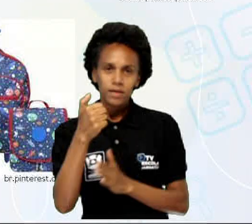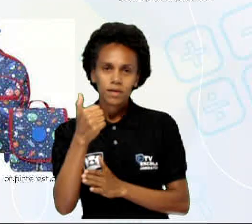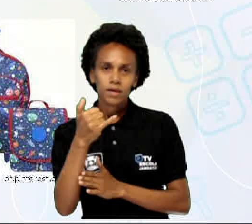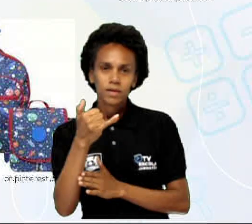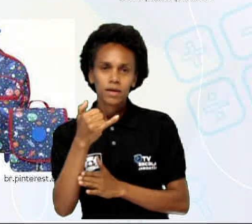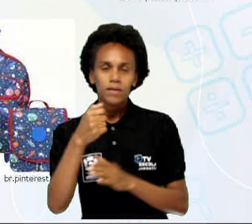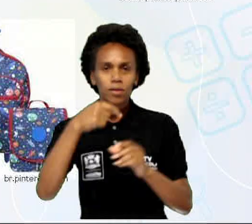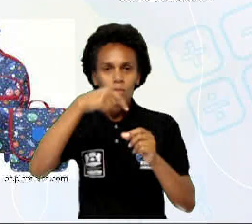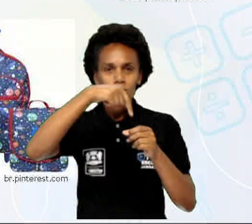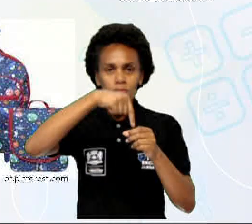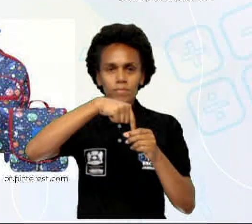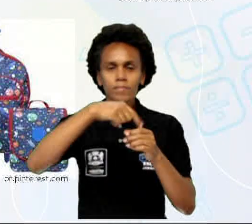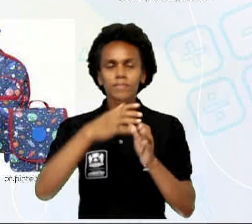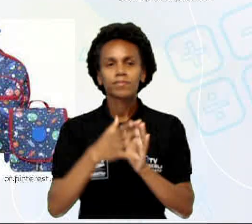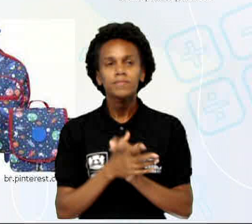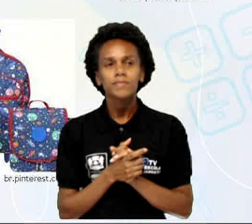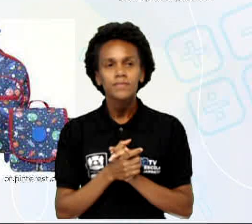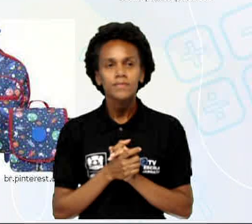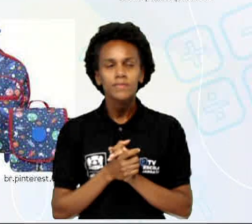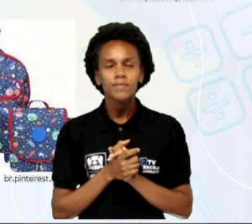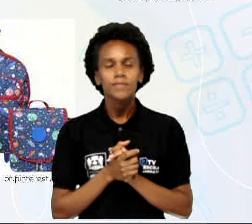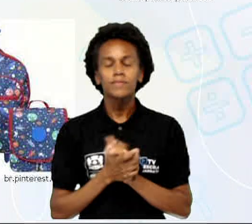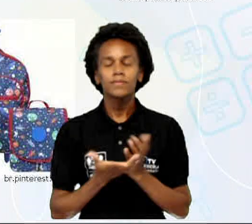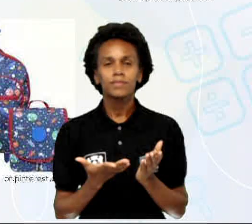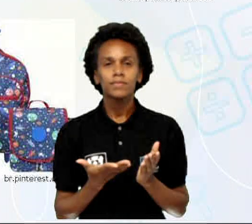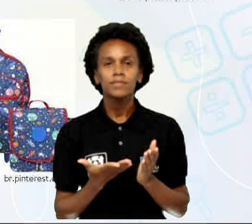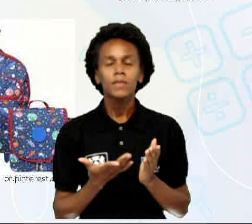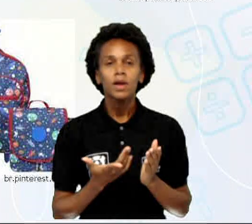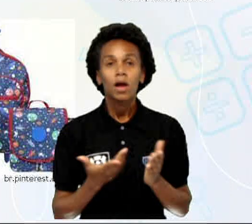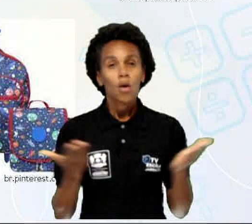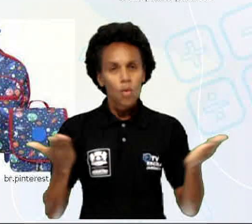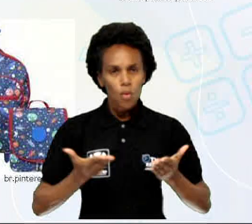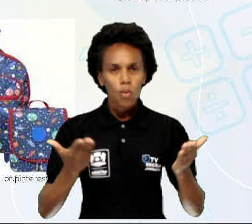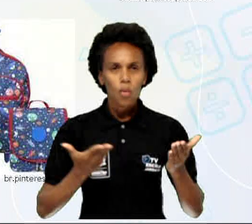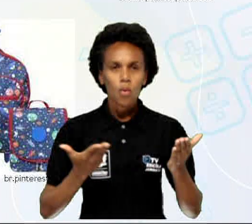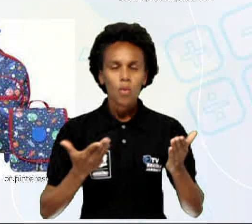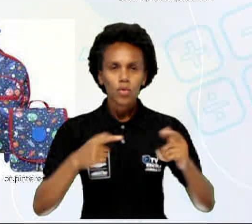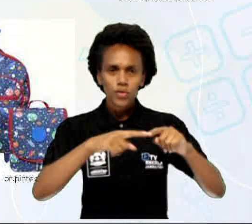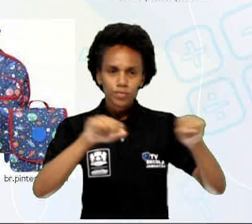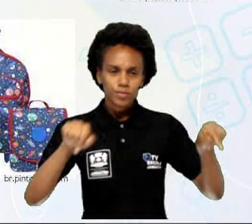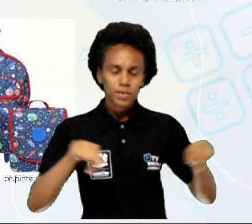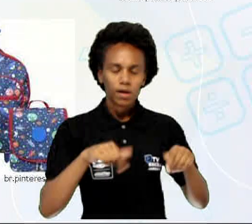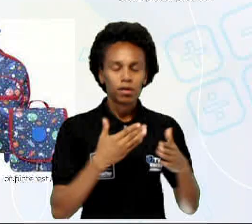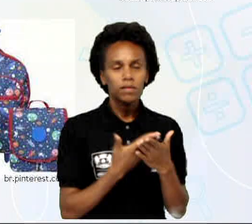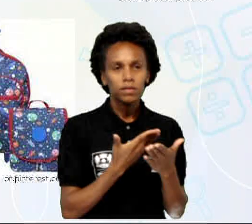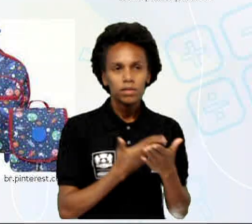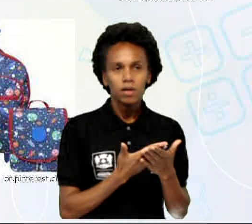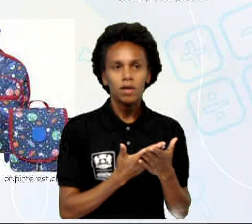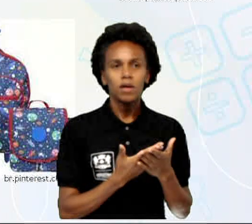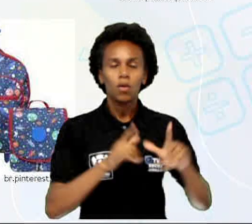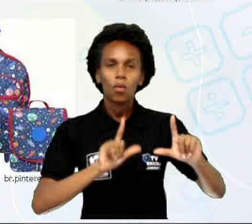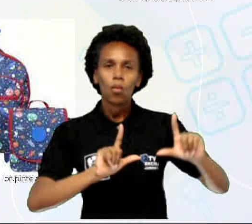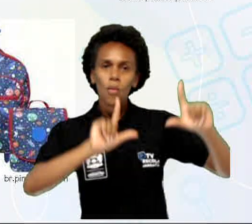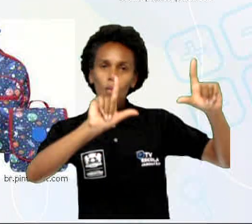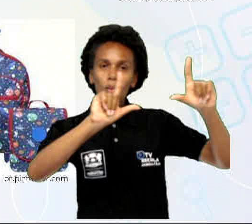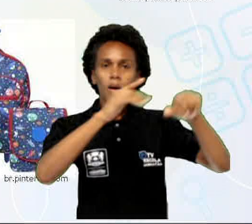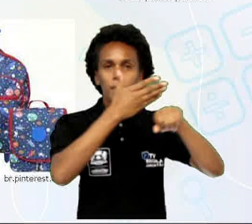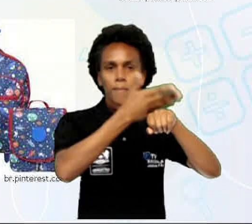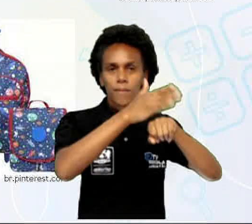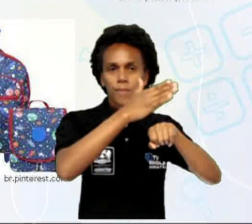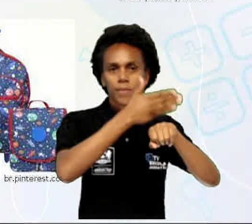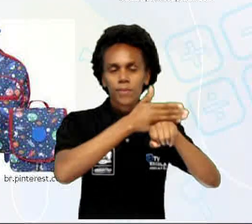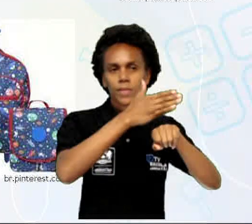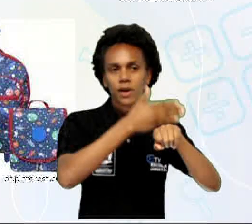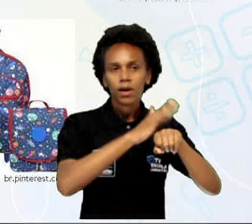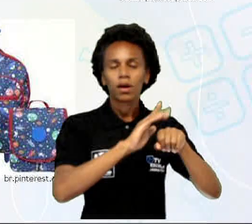olha, utiliza-se madeira também, metal. O quadro é o quadro branco, que não solta mais aquele pozinho que faz